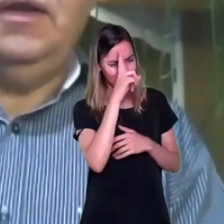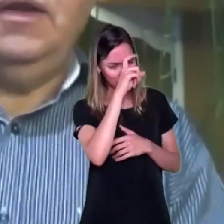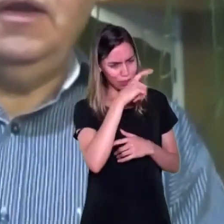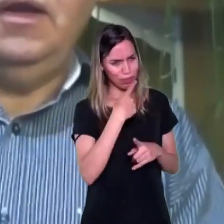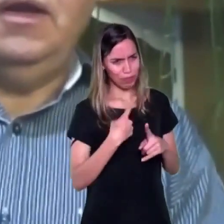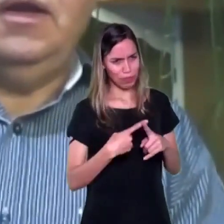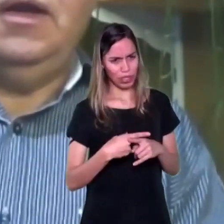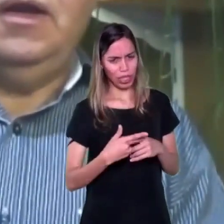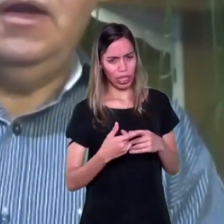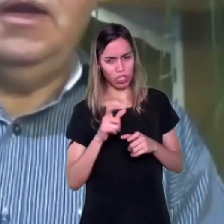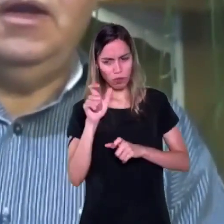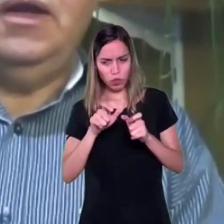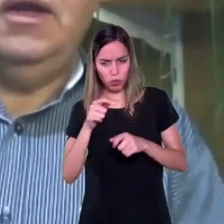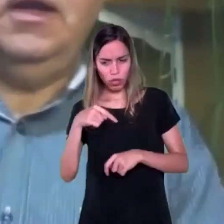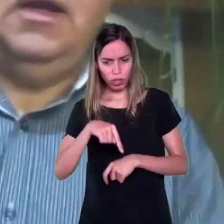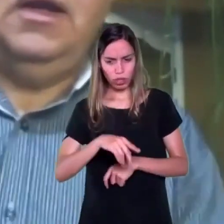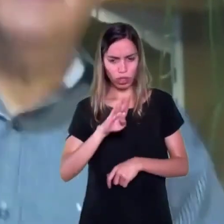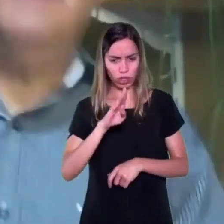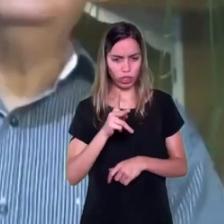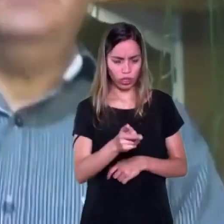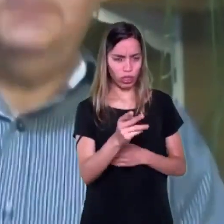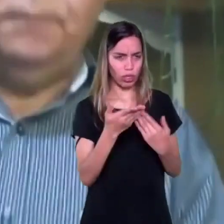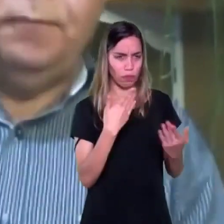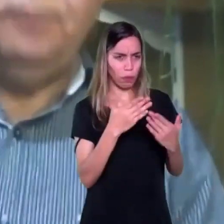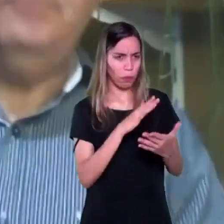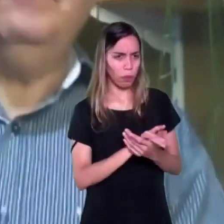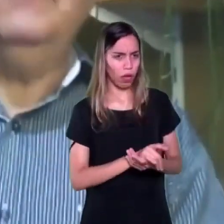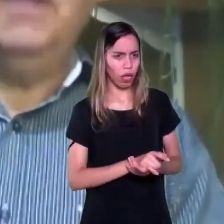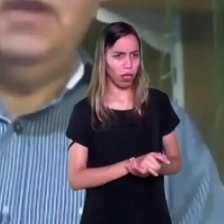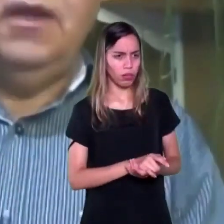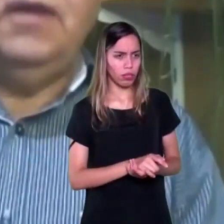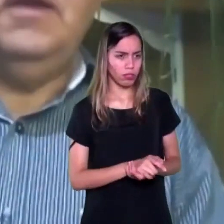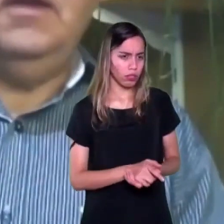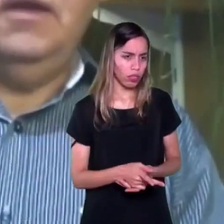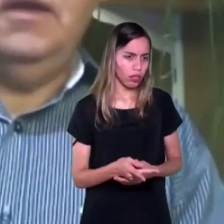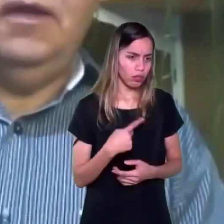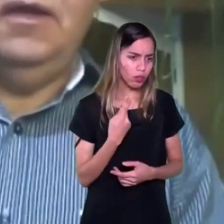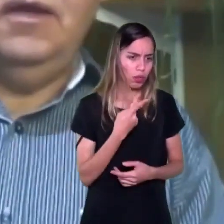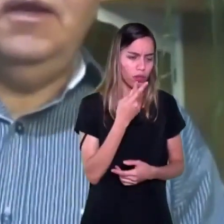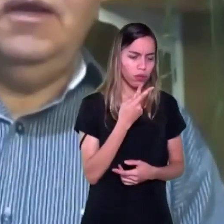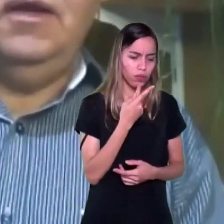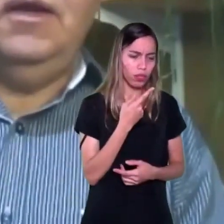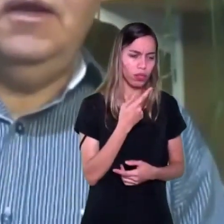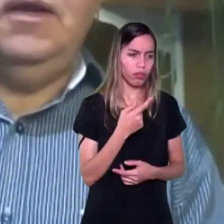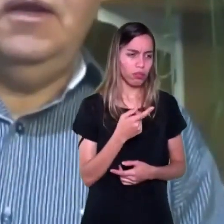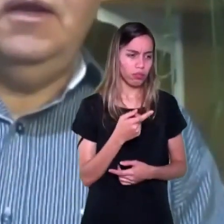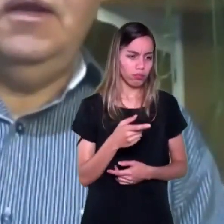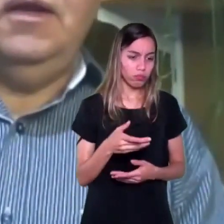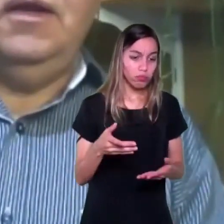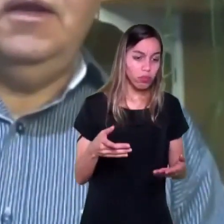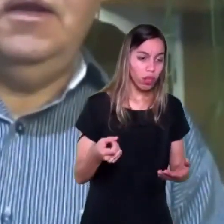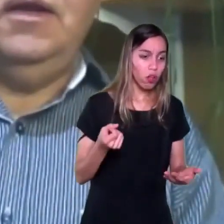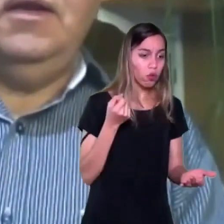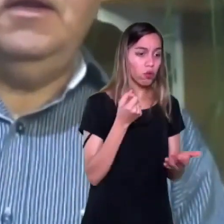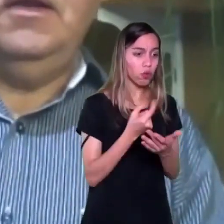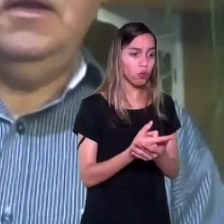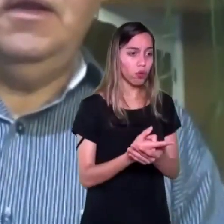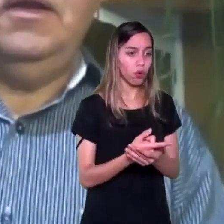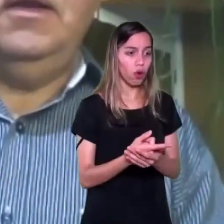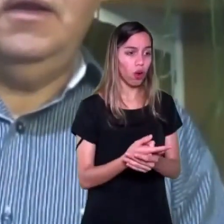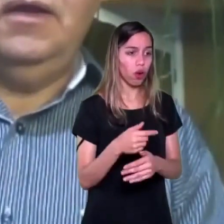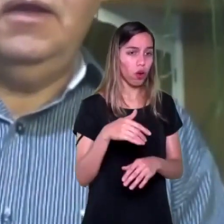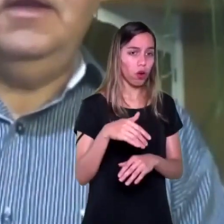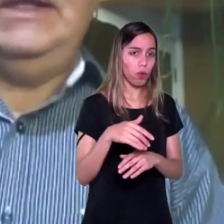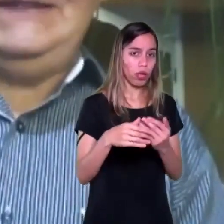Papo, prioriza comprar na livraria de rua, né? Porque as grandes vendas online, as empresas de